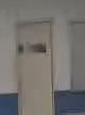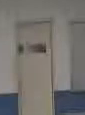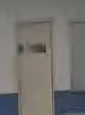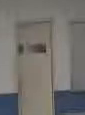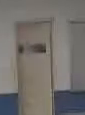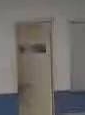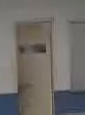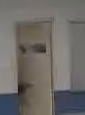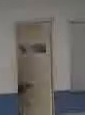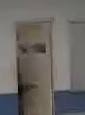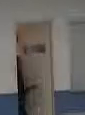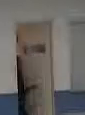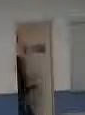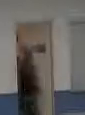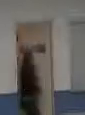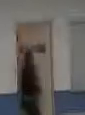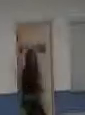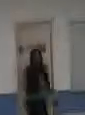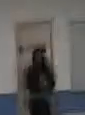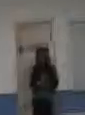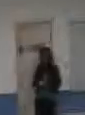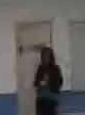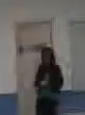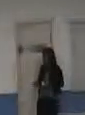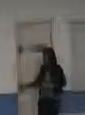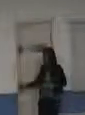Não se costuma. Ok.